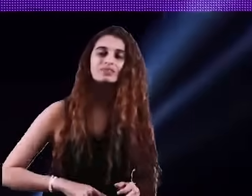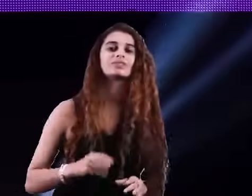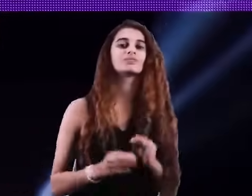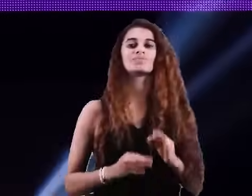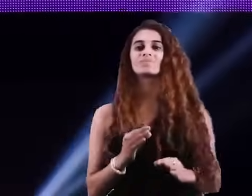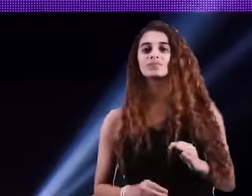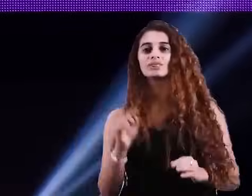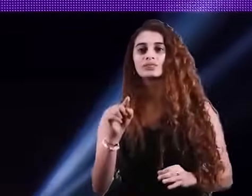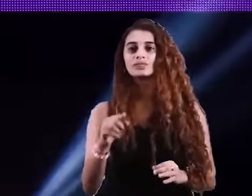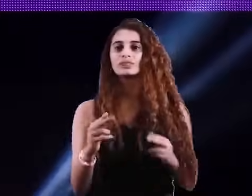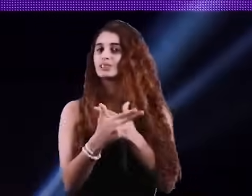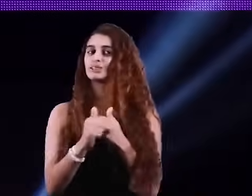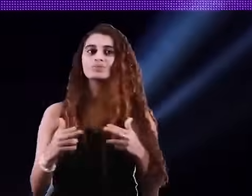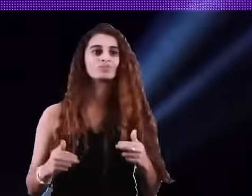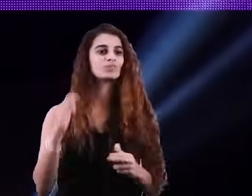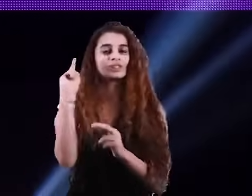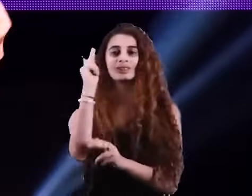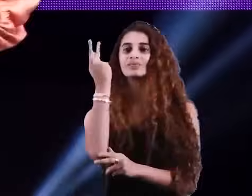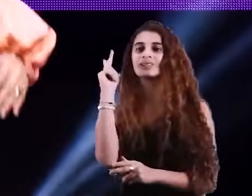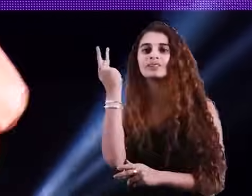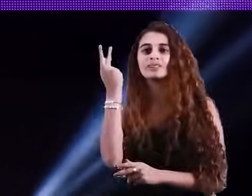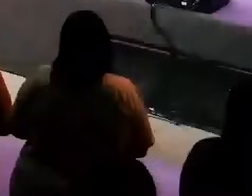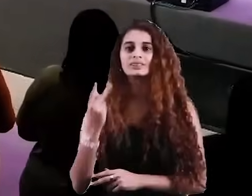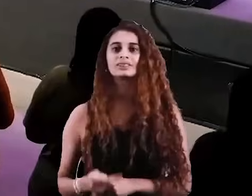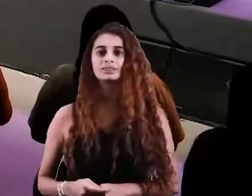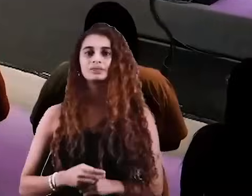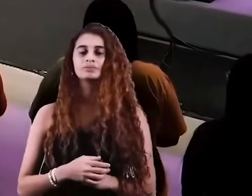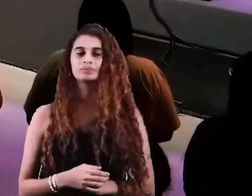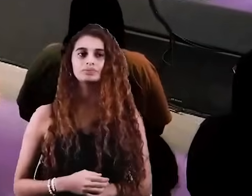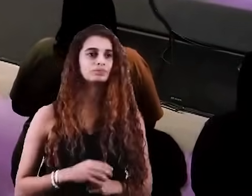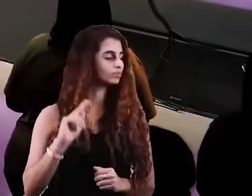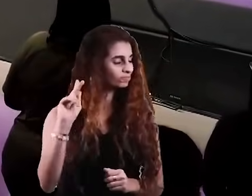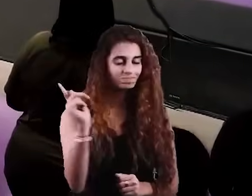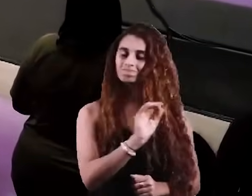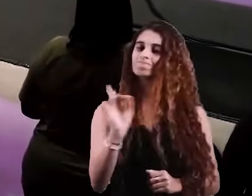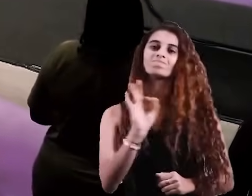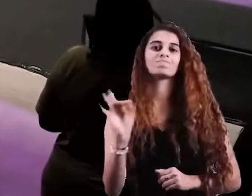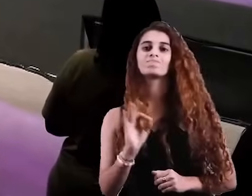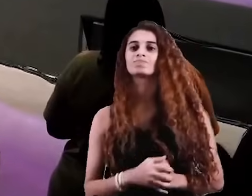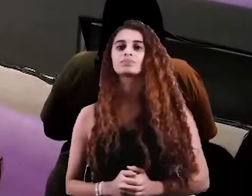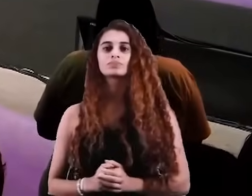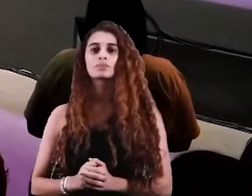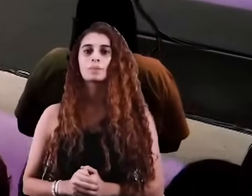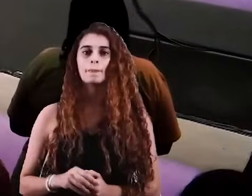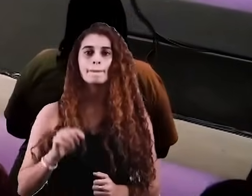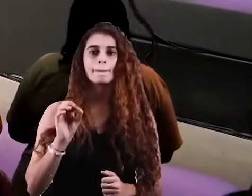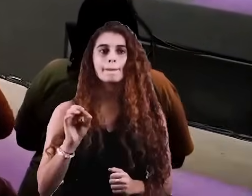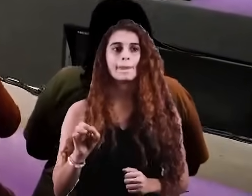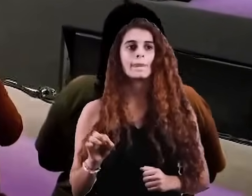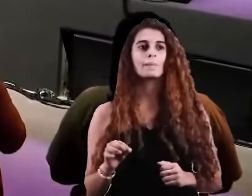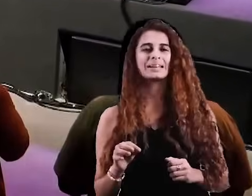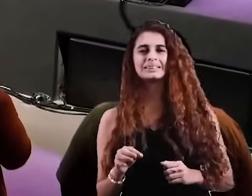você nunca vai vencer essa guerra. Não vai. Você vai precisar chegar